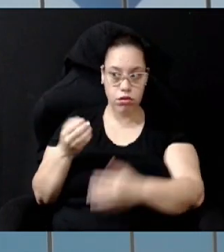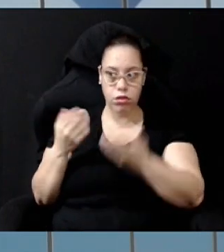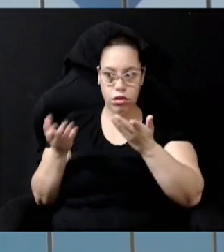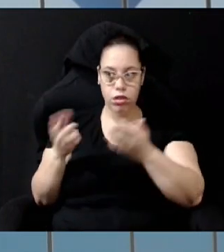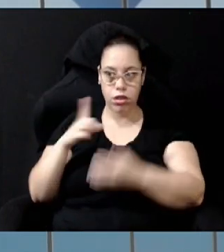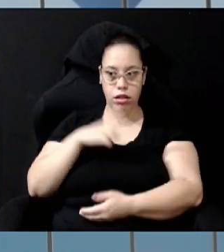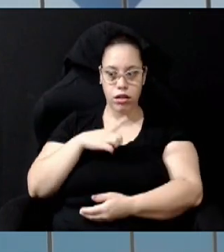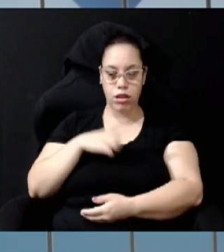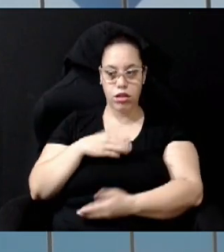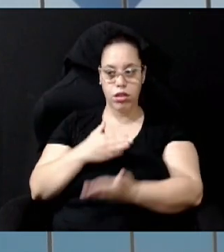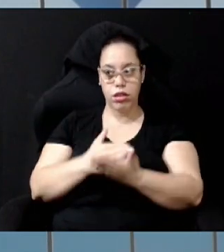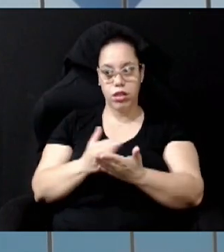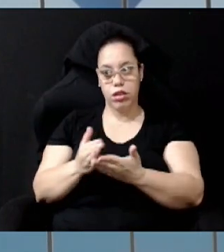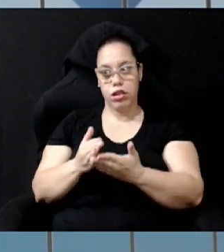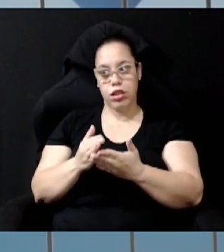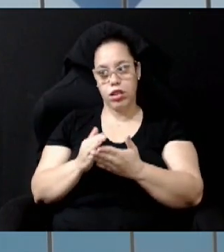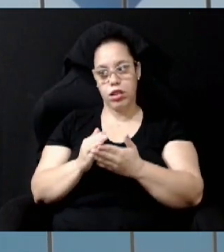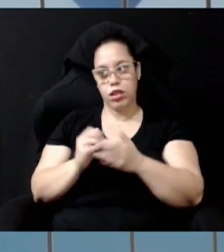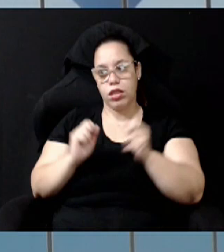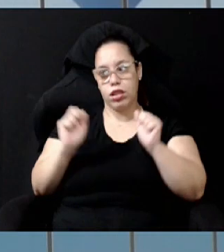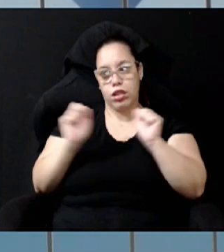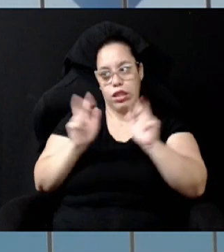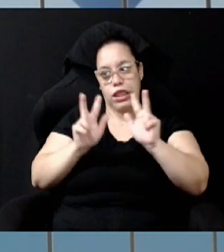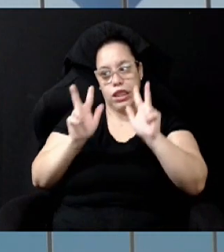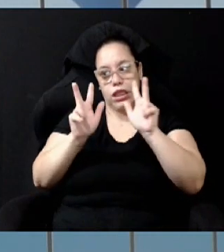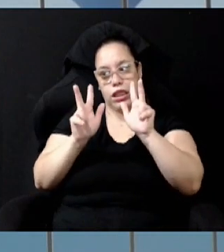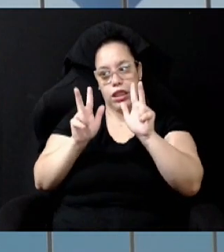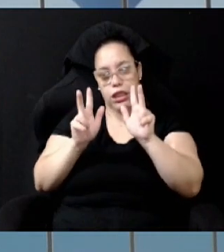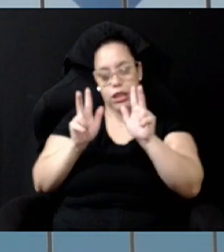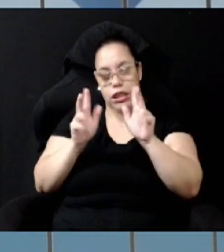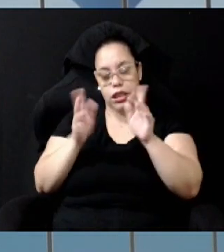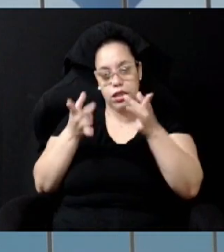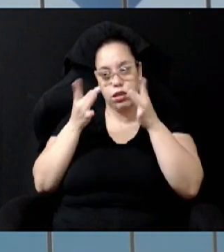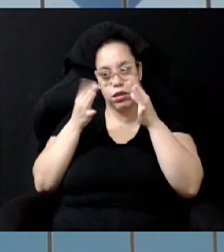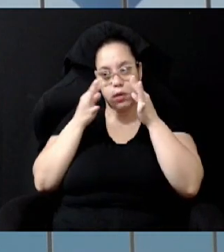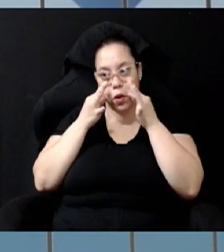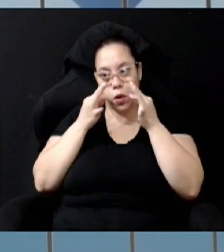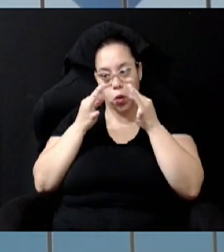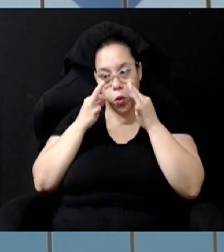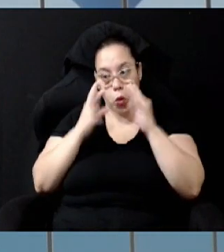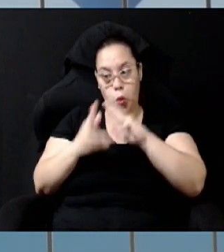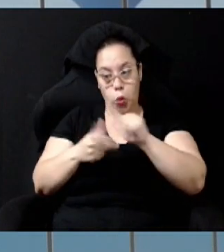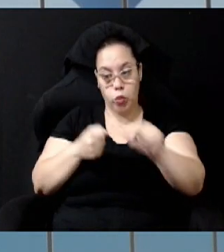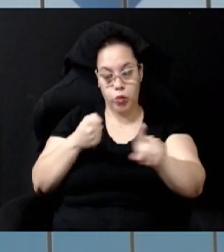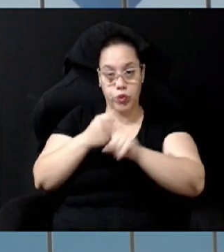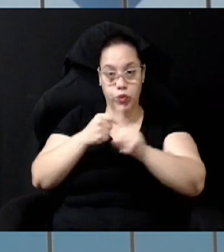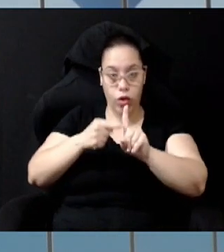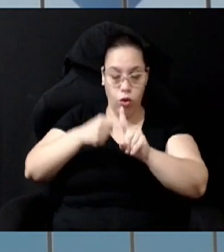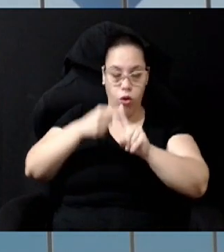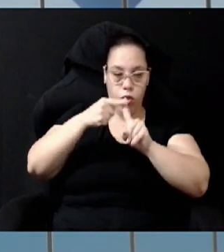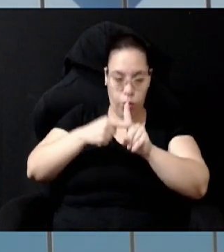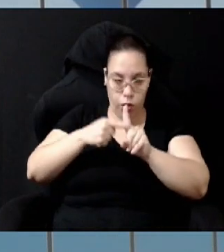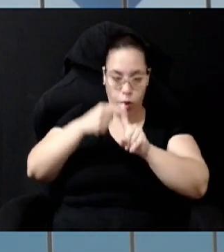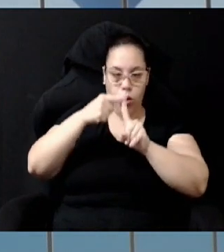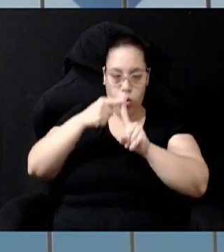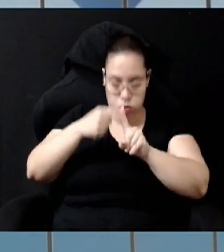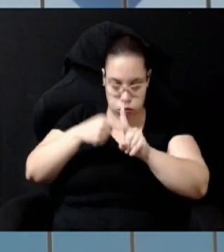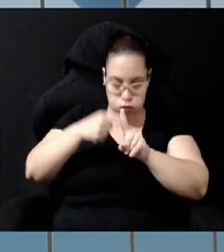um pouco mais próximo da realidade que o mundo tem enfrentado. Porque esse aumento de temperatura, ele não é um aumento de